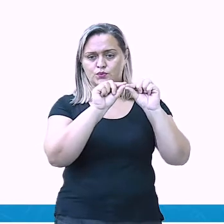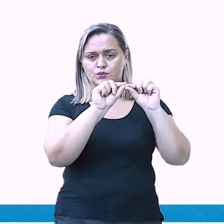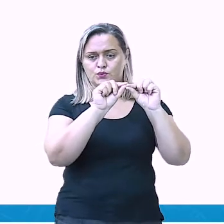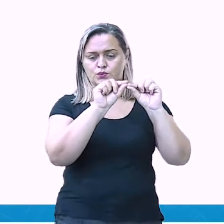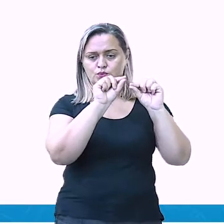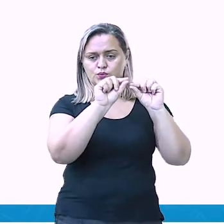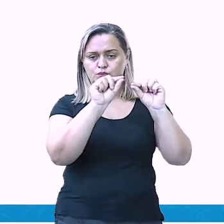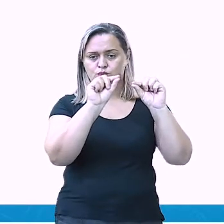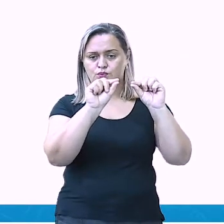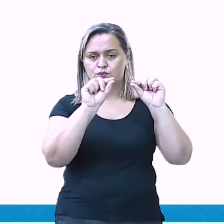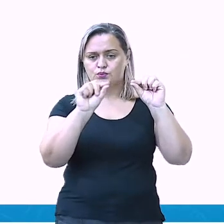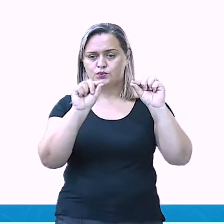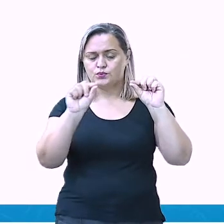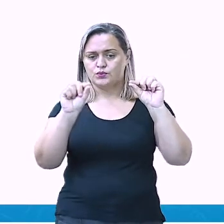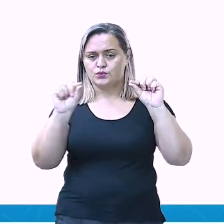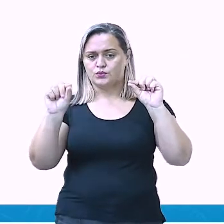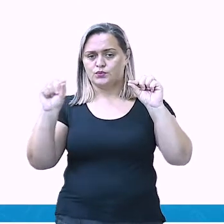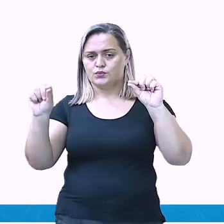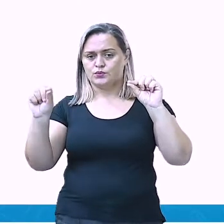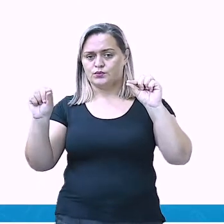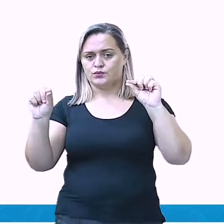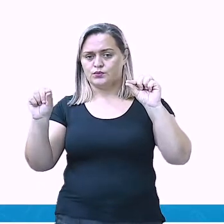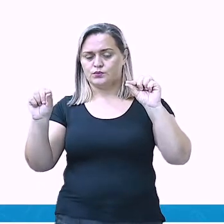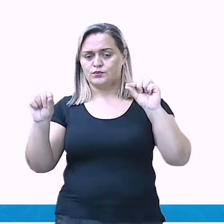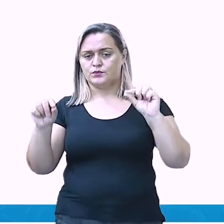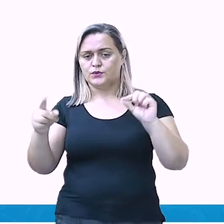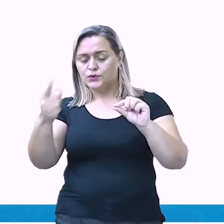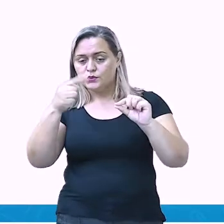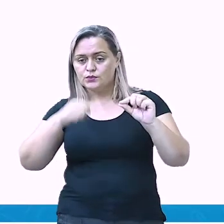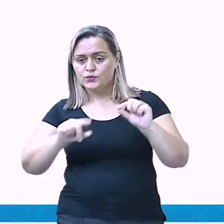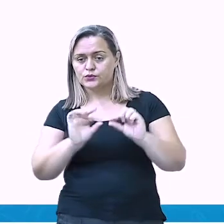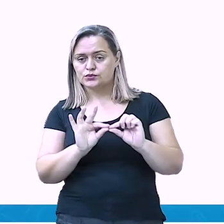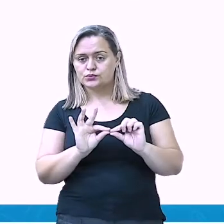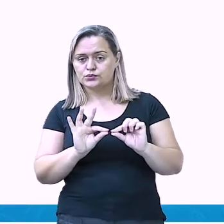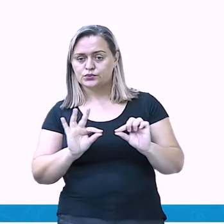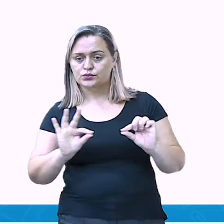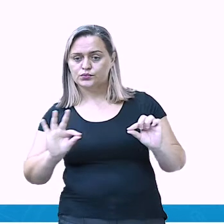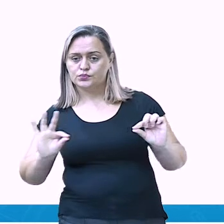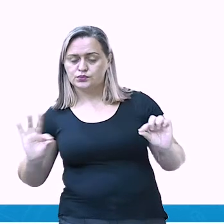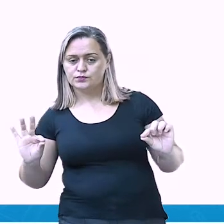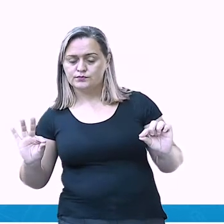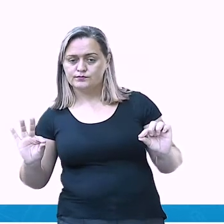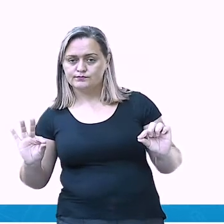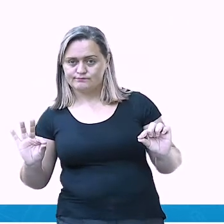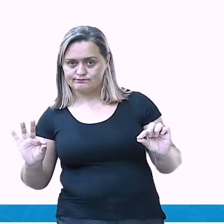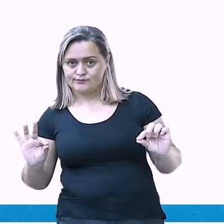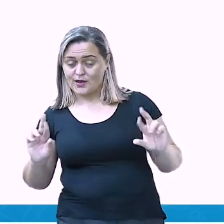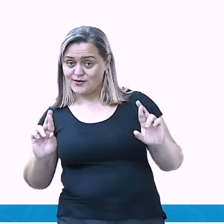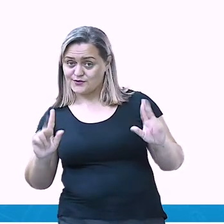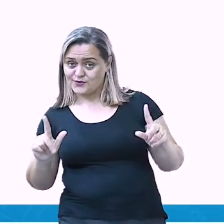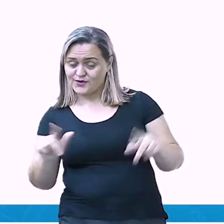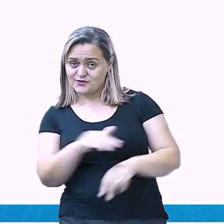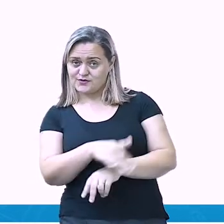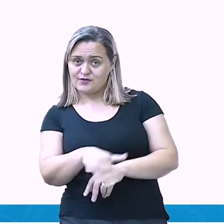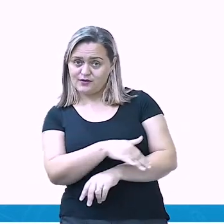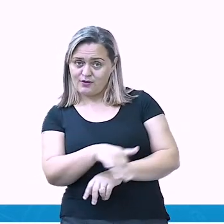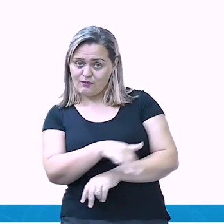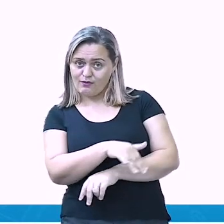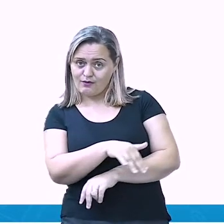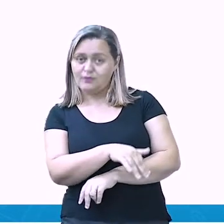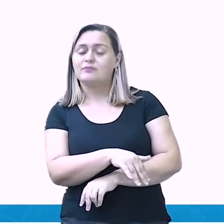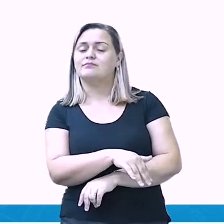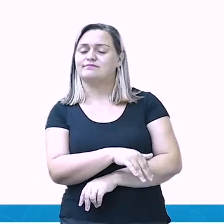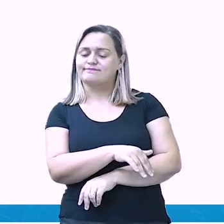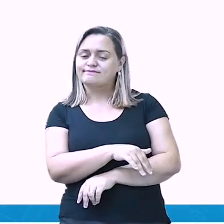uma linha e tem ali demonstrando os seus trilhos, ok? O significado desses